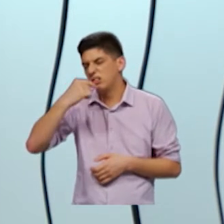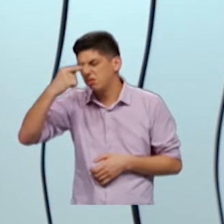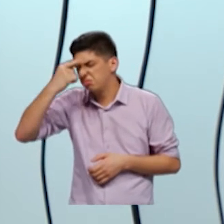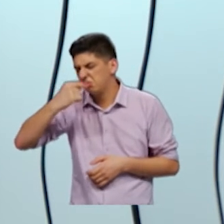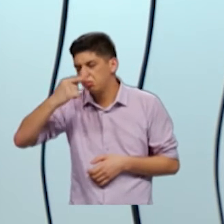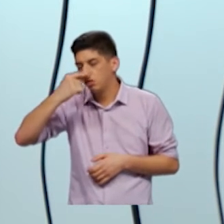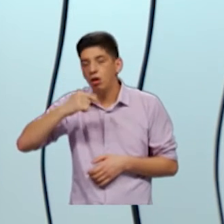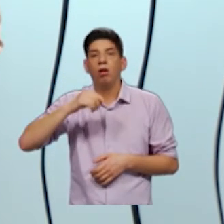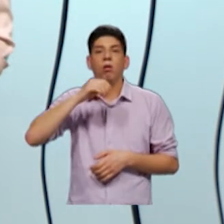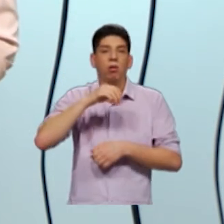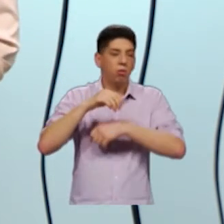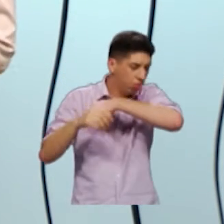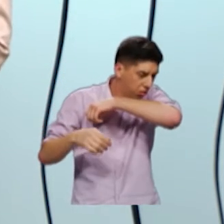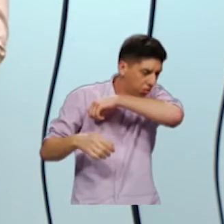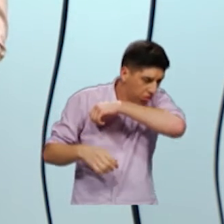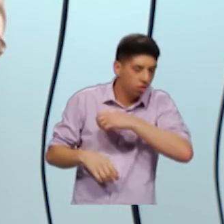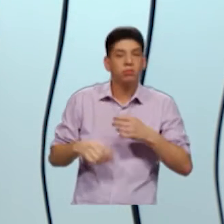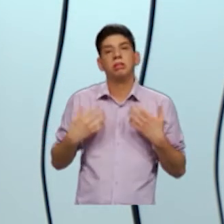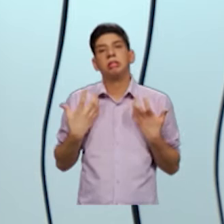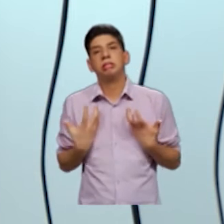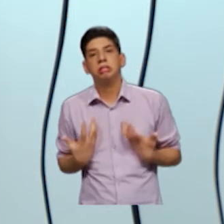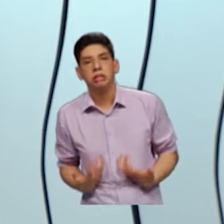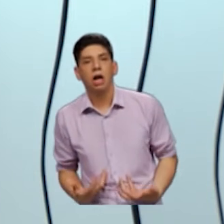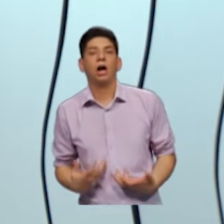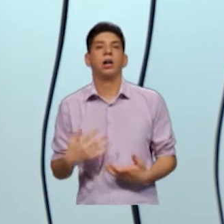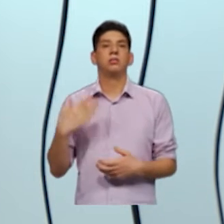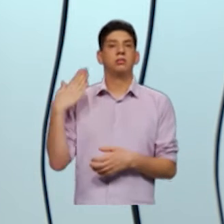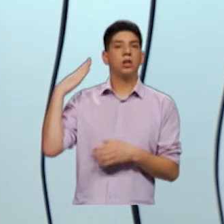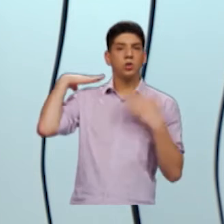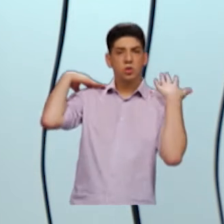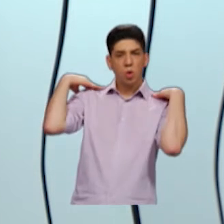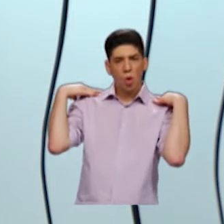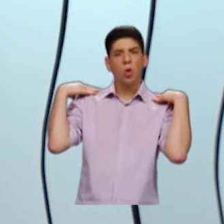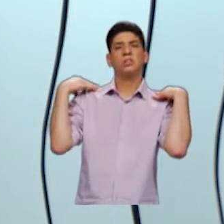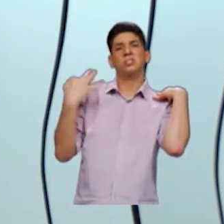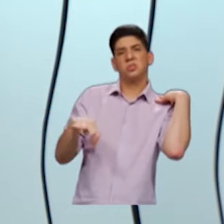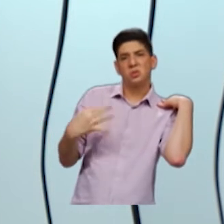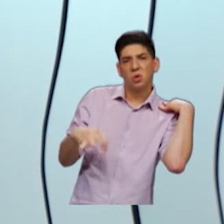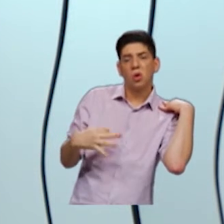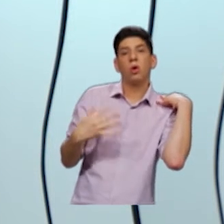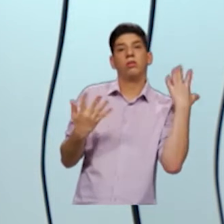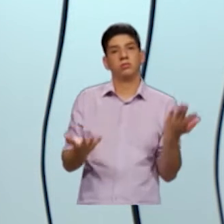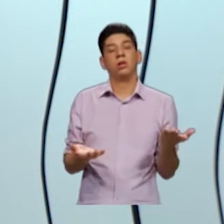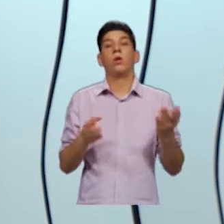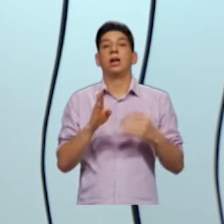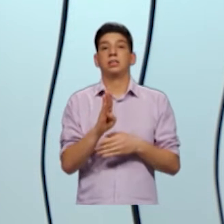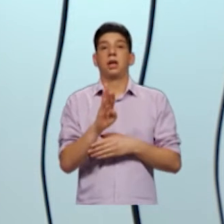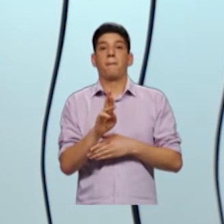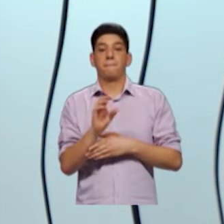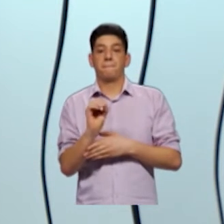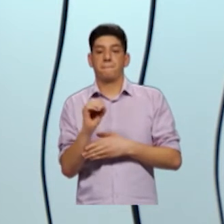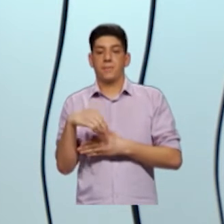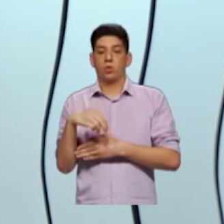é uma coriza, uma tosse, um cansaço, dores nas costas. Então, a bronquite aguda, ela pode se tornar